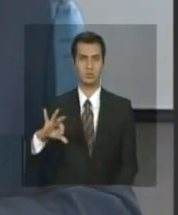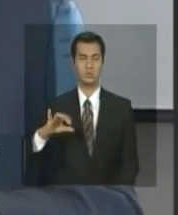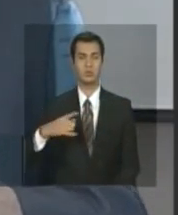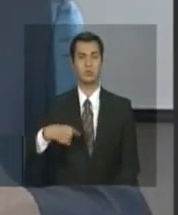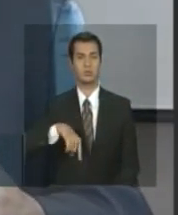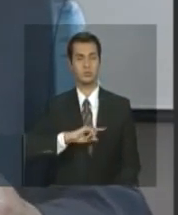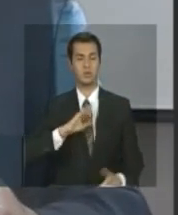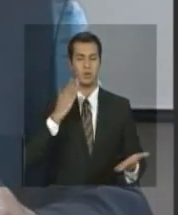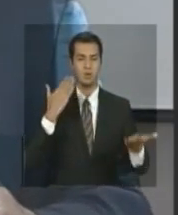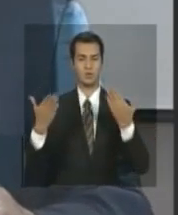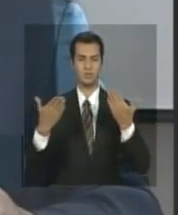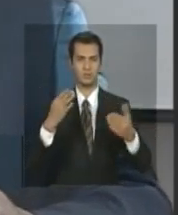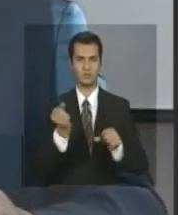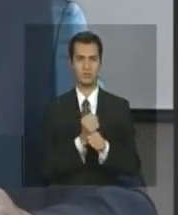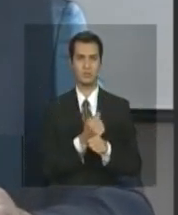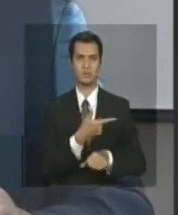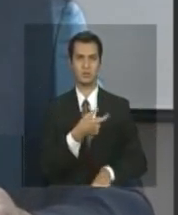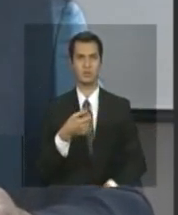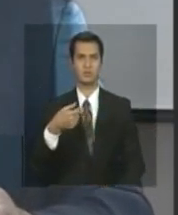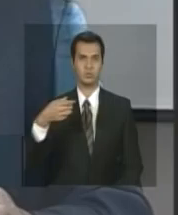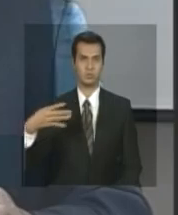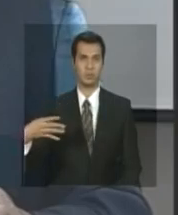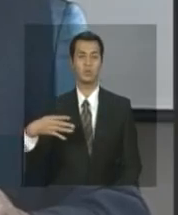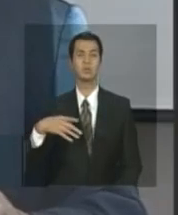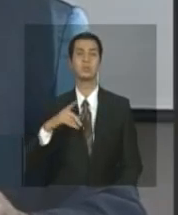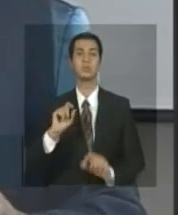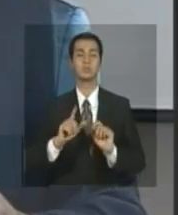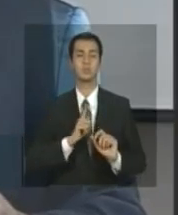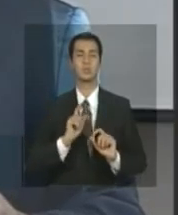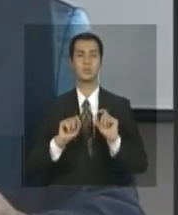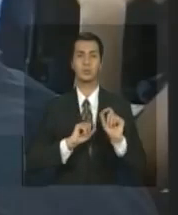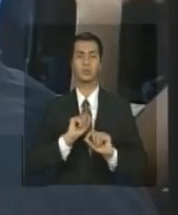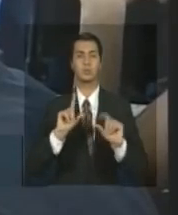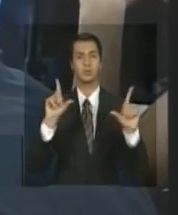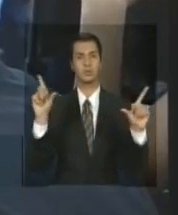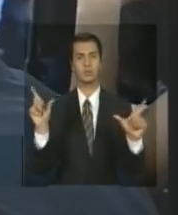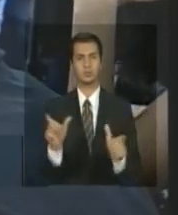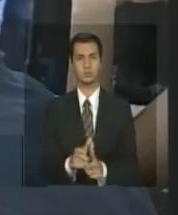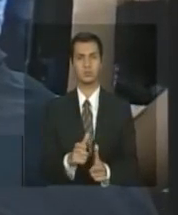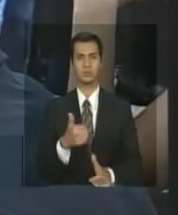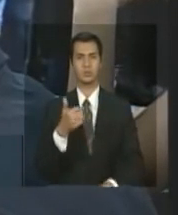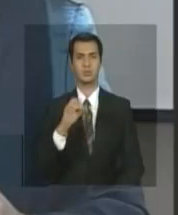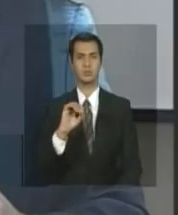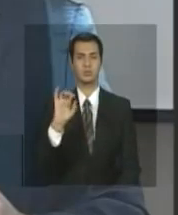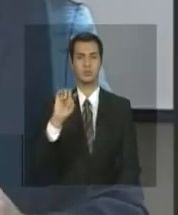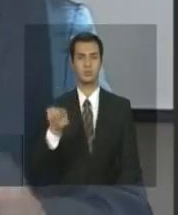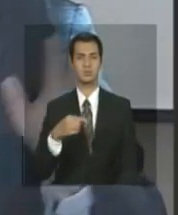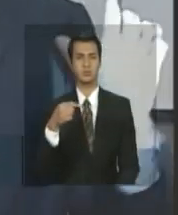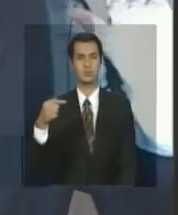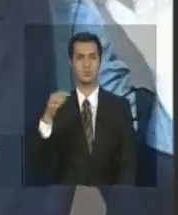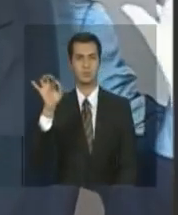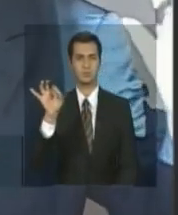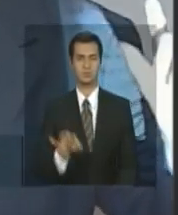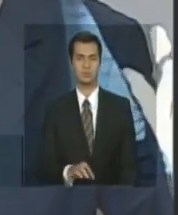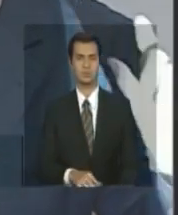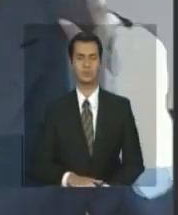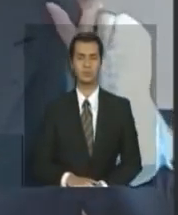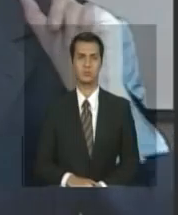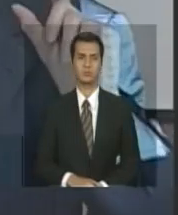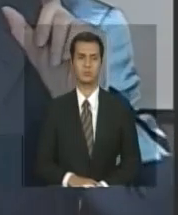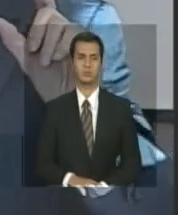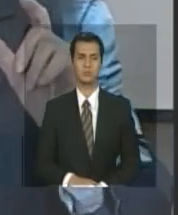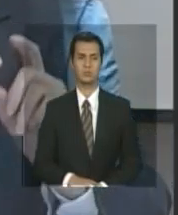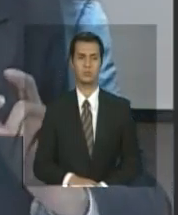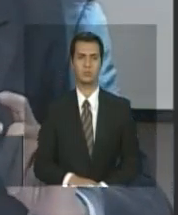com 2004, houve uma redução de 10,7%. Isso na população pobre ou extremamente pobre, ou as duas juntas?